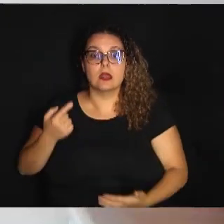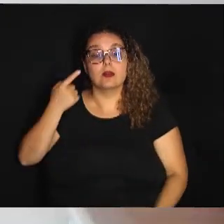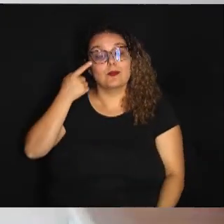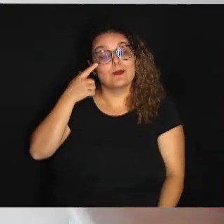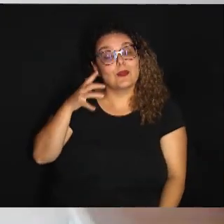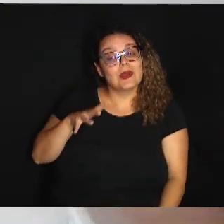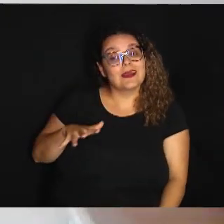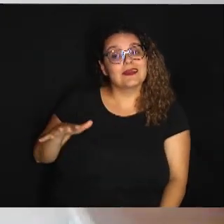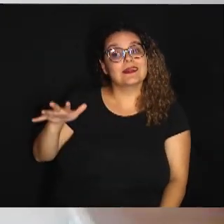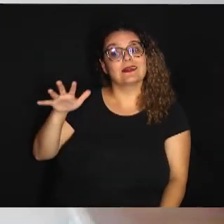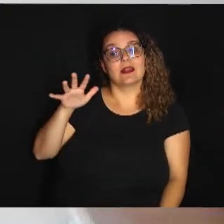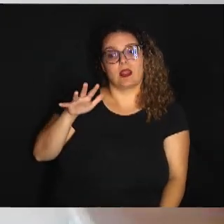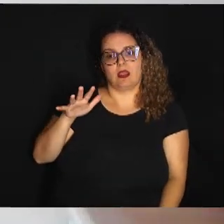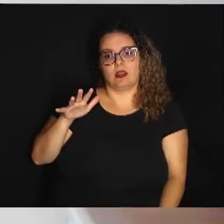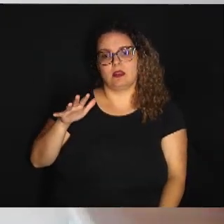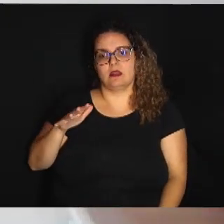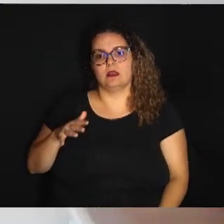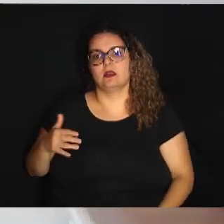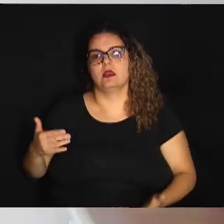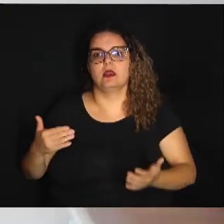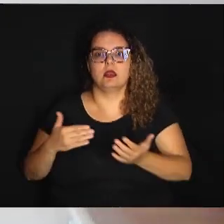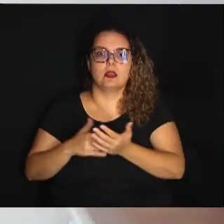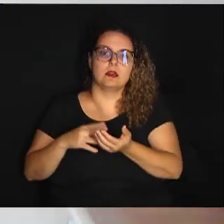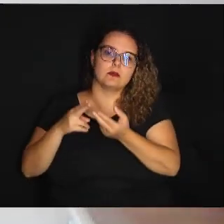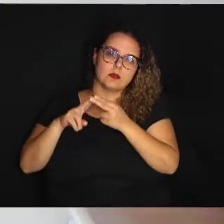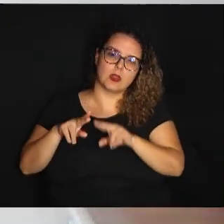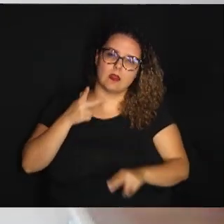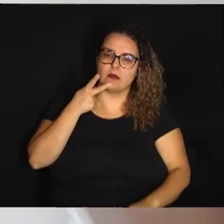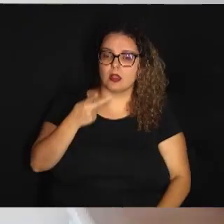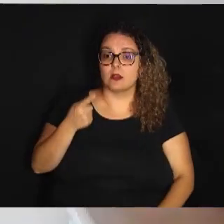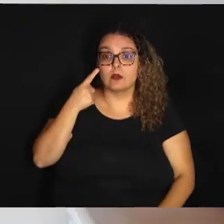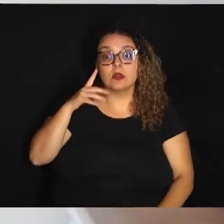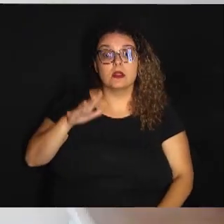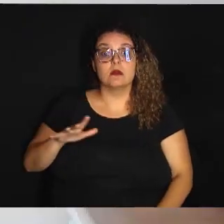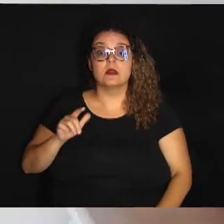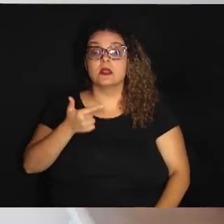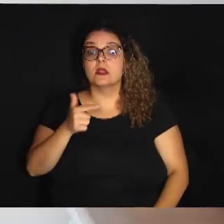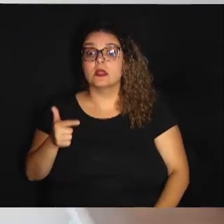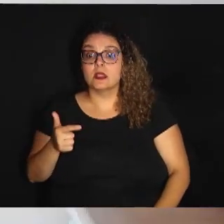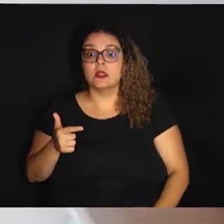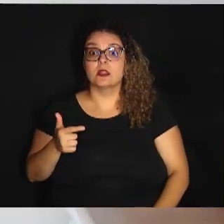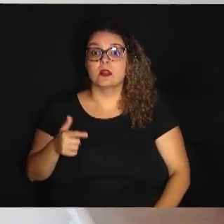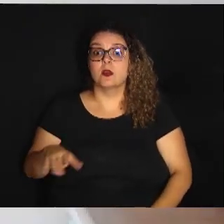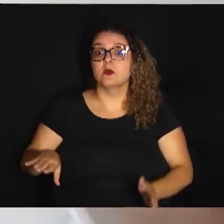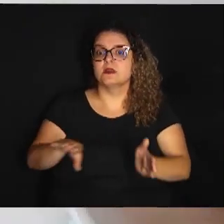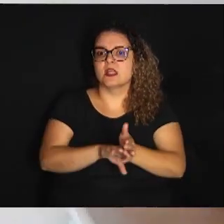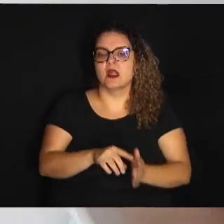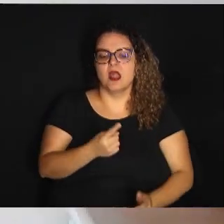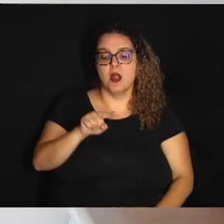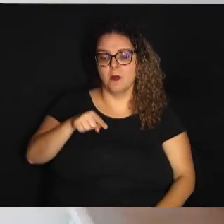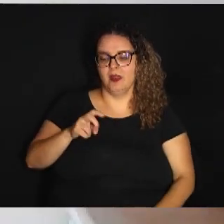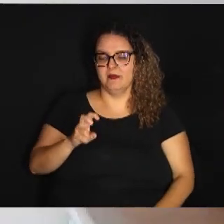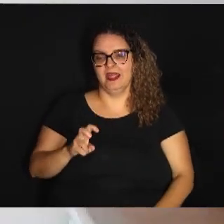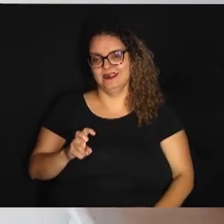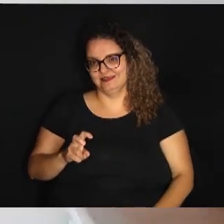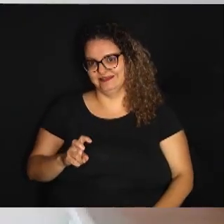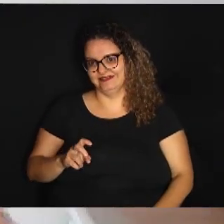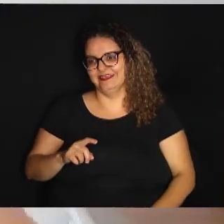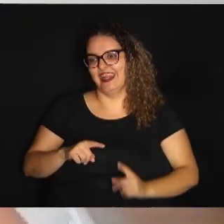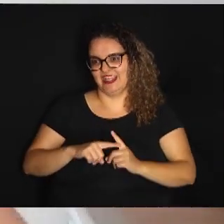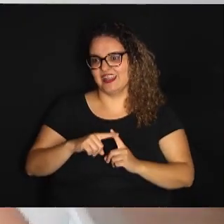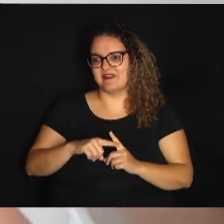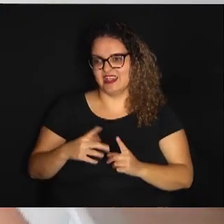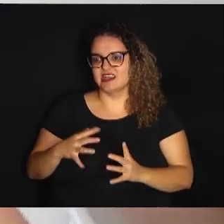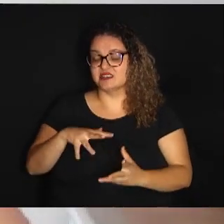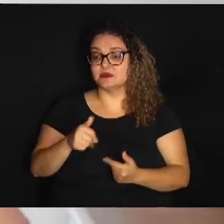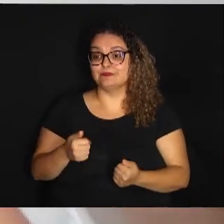uma estimativa, né? Mesmo em Paris, já se falava que o ideal era não se atingir 1,5 graus de aquecimento no